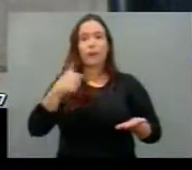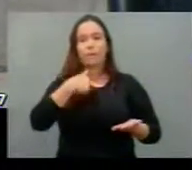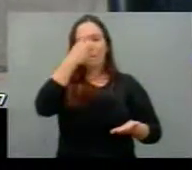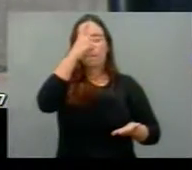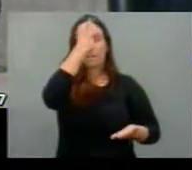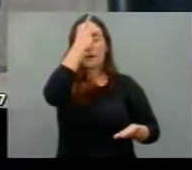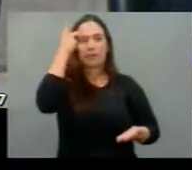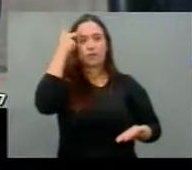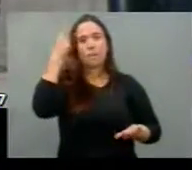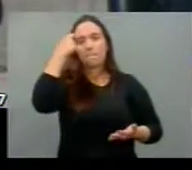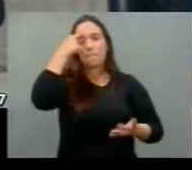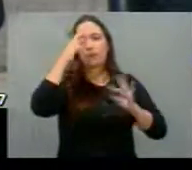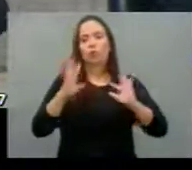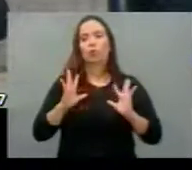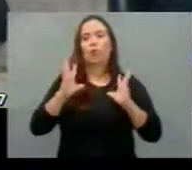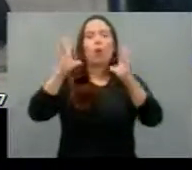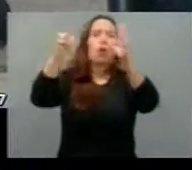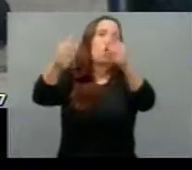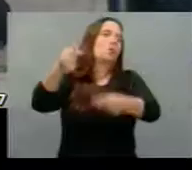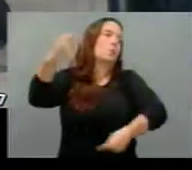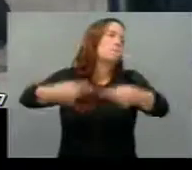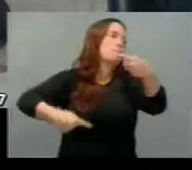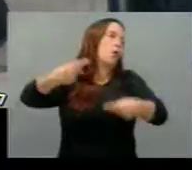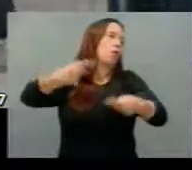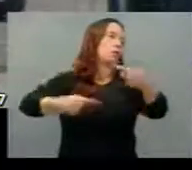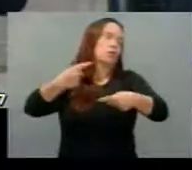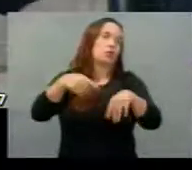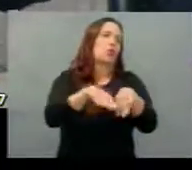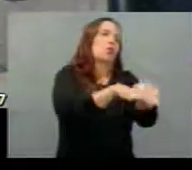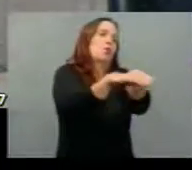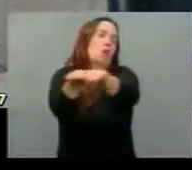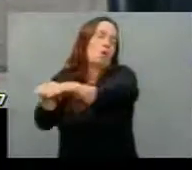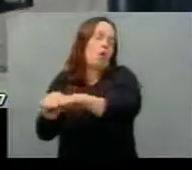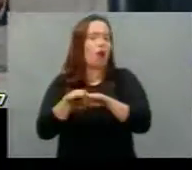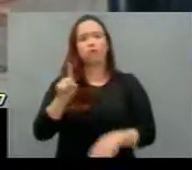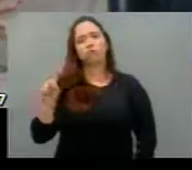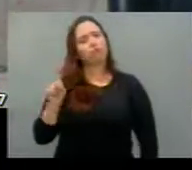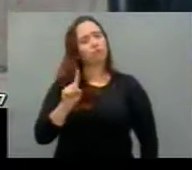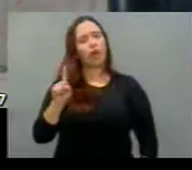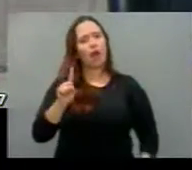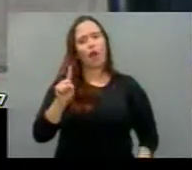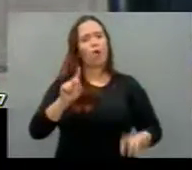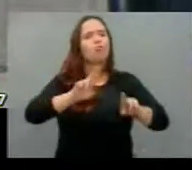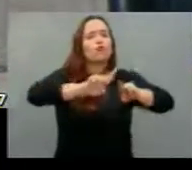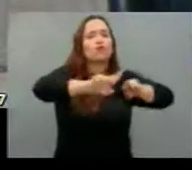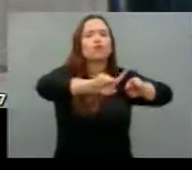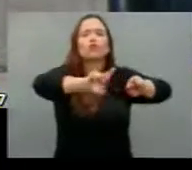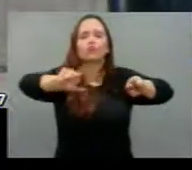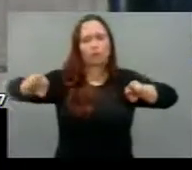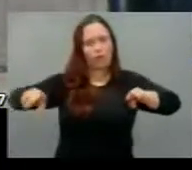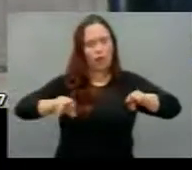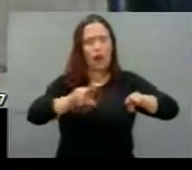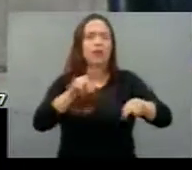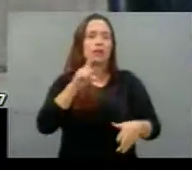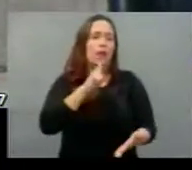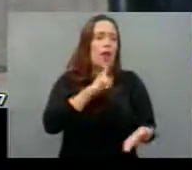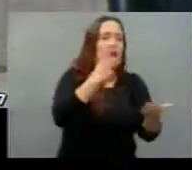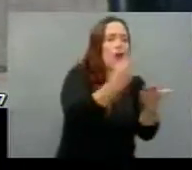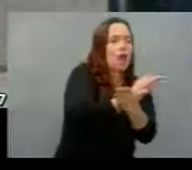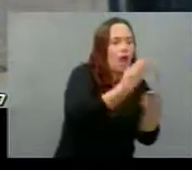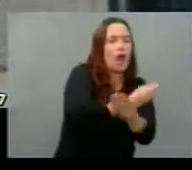generaliza a classe política, como toda ela participa de qualquer ato que não seja correto,